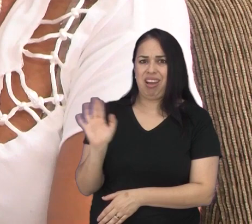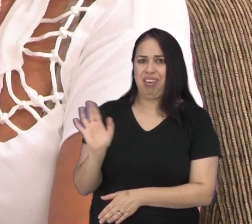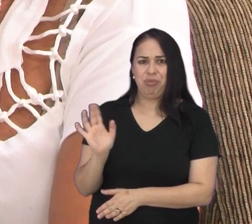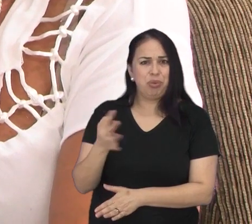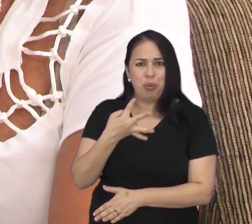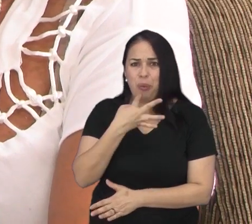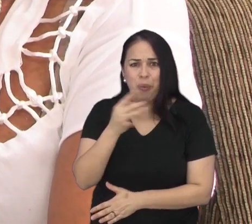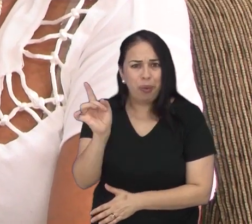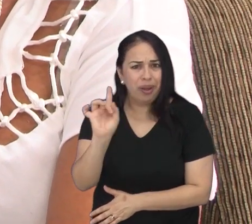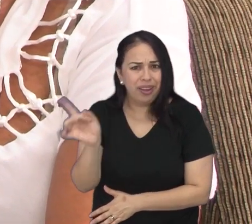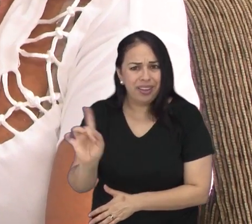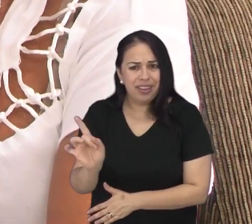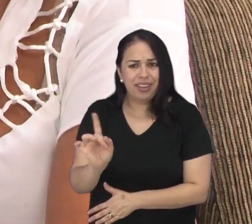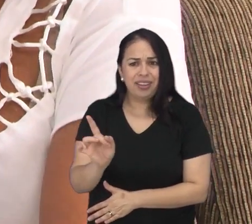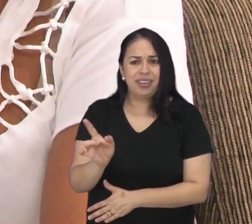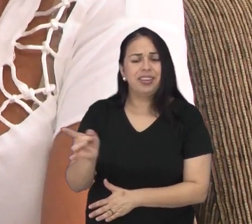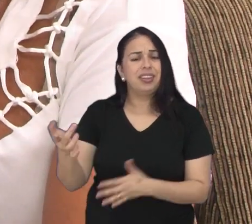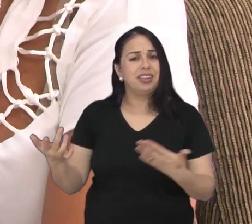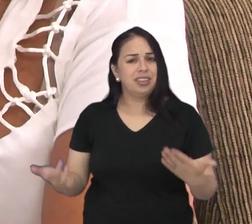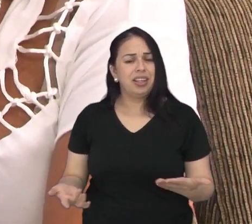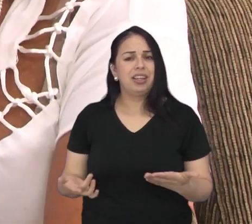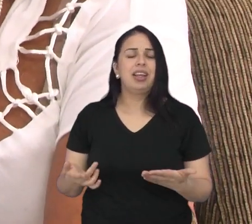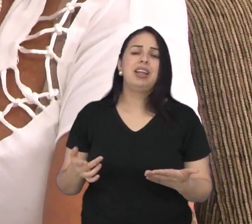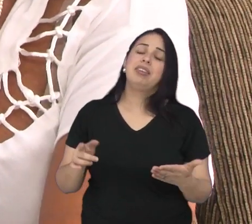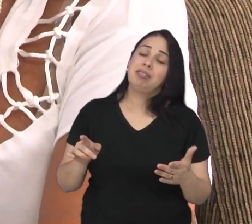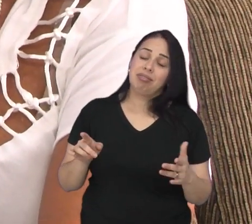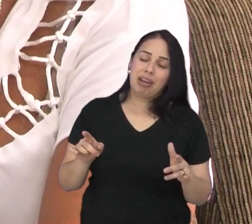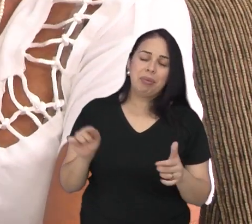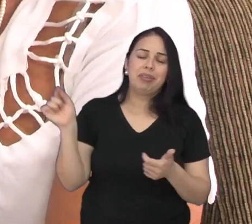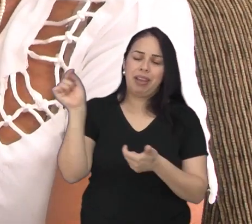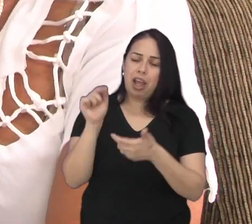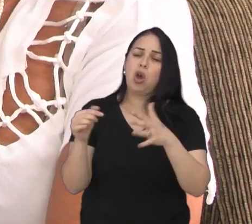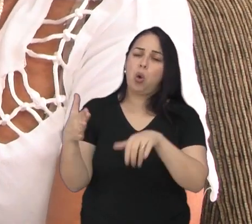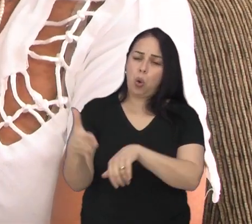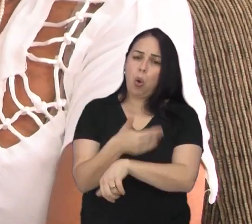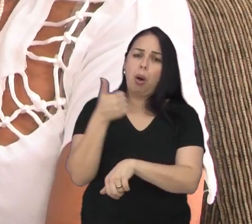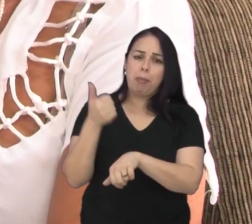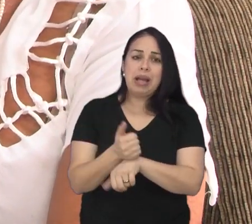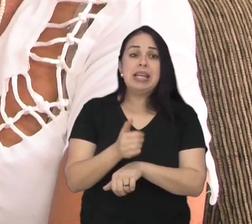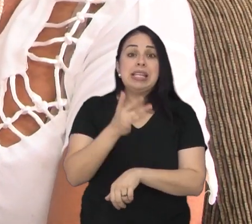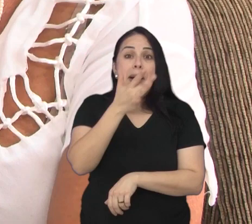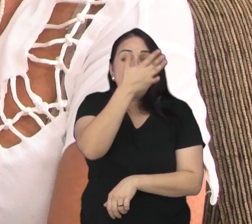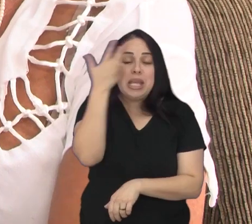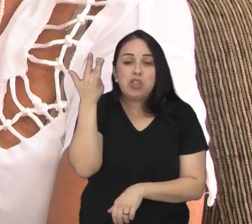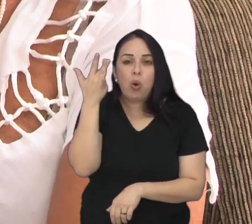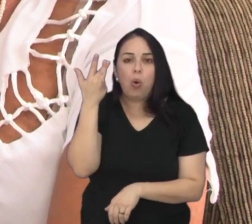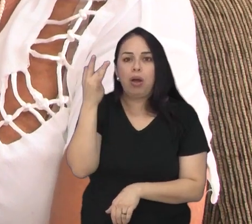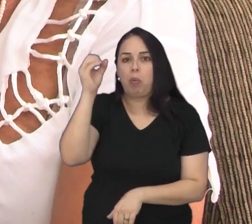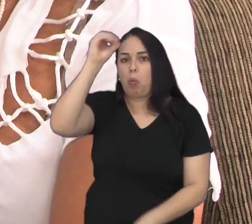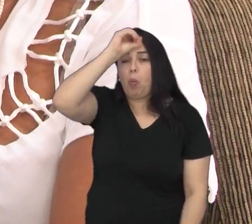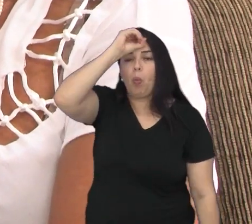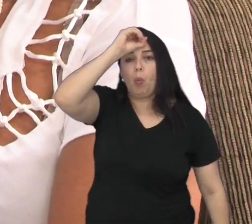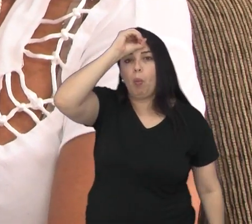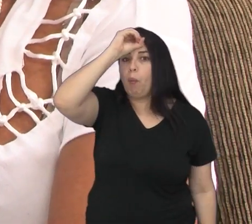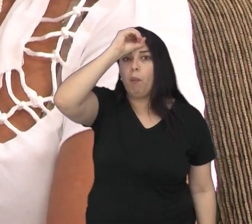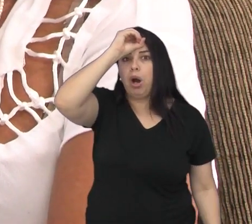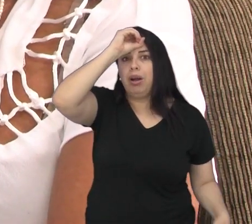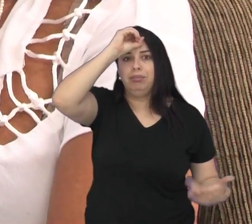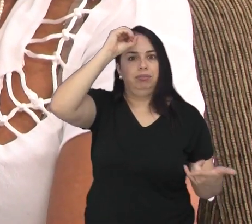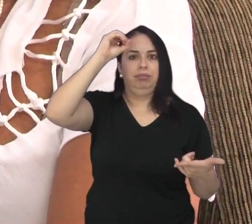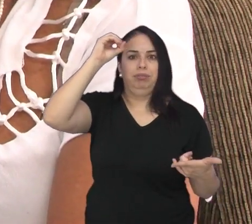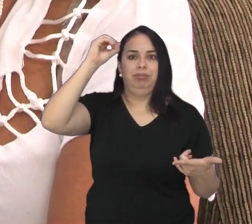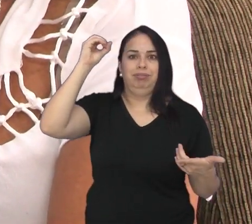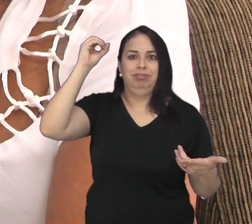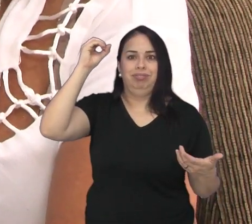Se você desconhece, se você não reconhece essa compra, clica aqui. Então isso tem. Então se a pessoa não tem noção